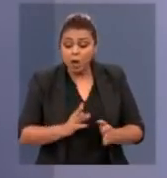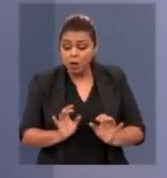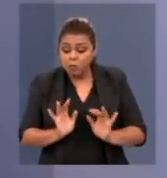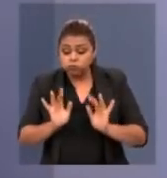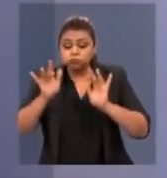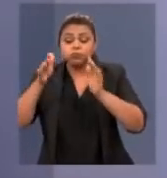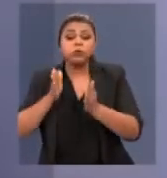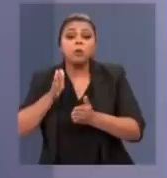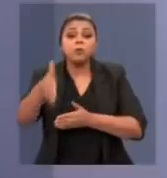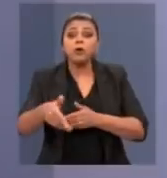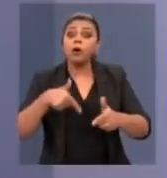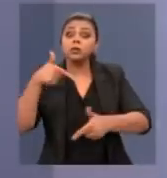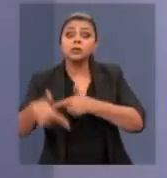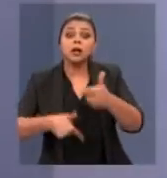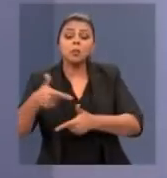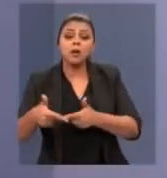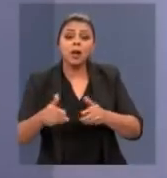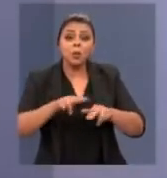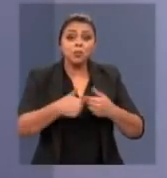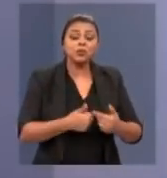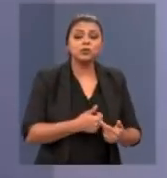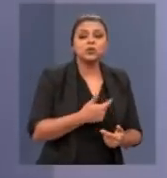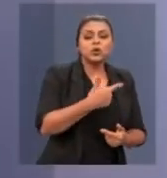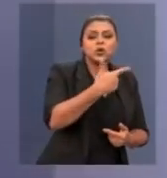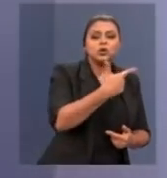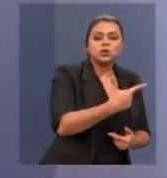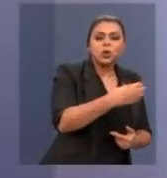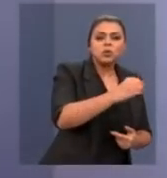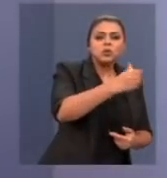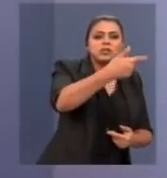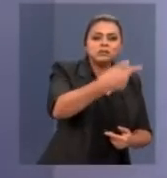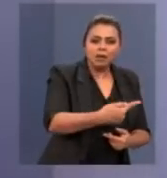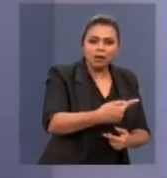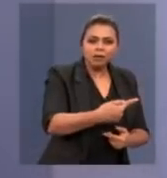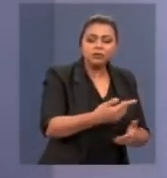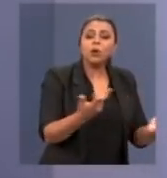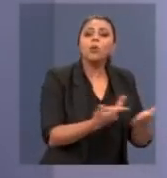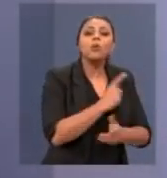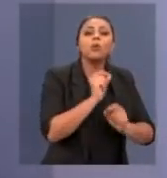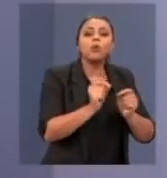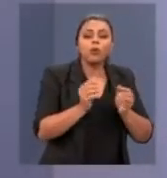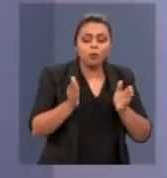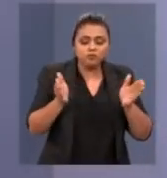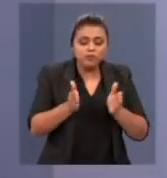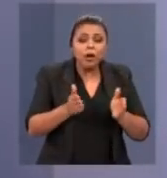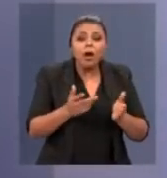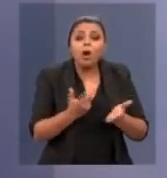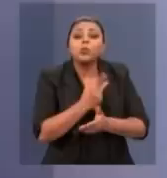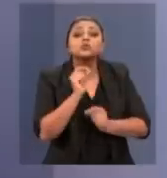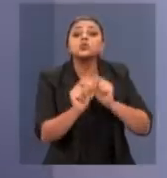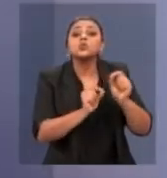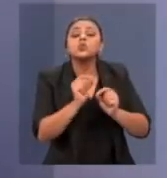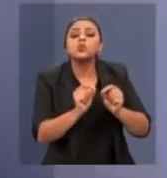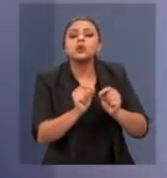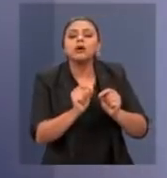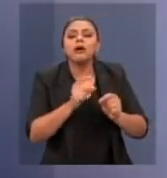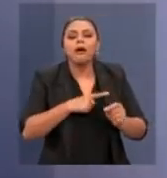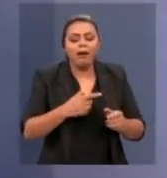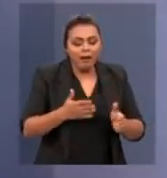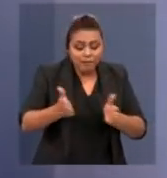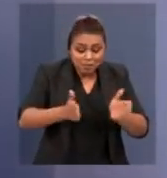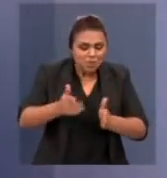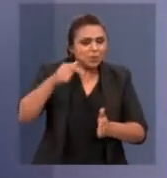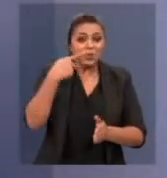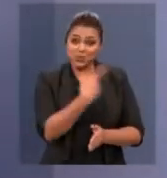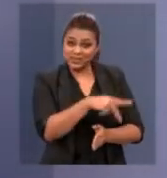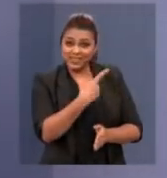foi na mesma linha depois de 2007 pra cá o único período e educação caiu aprendizado do